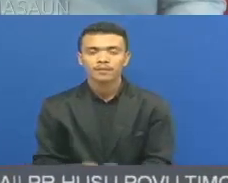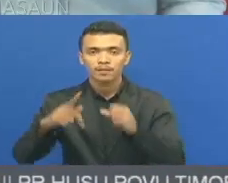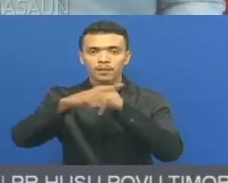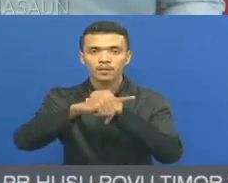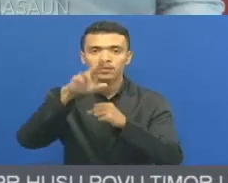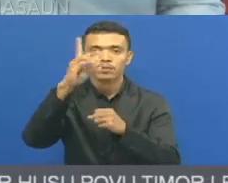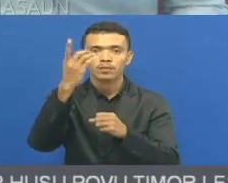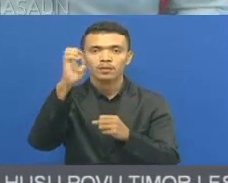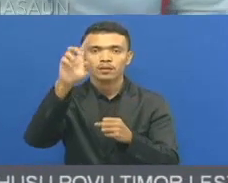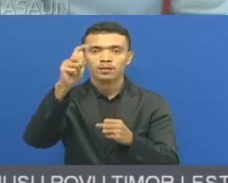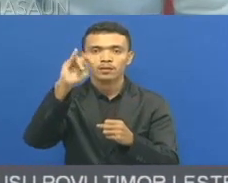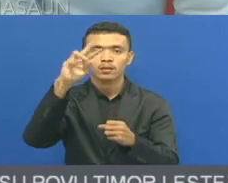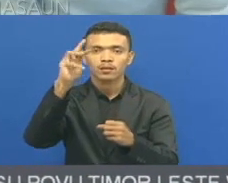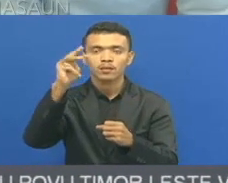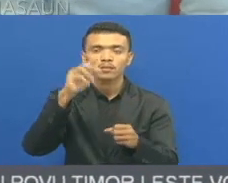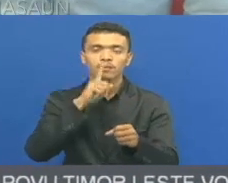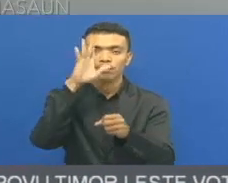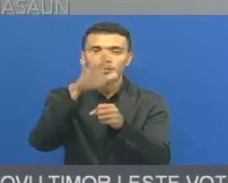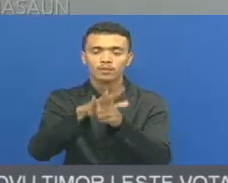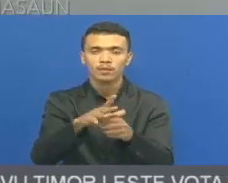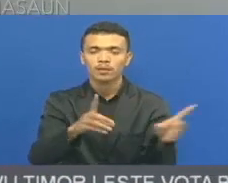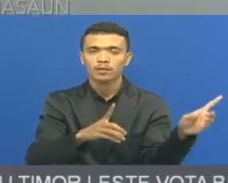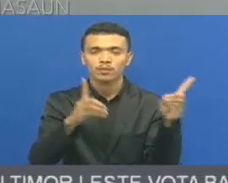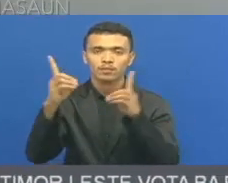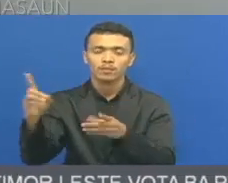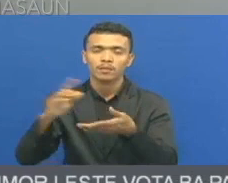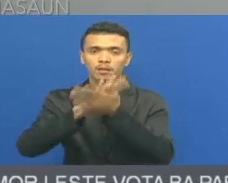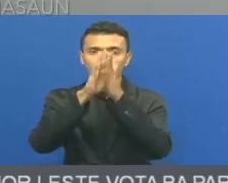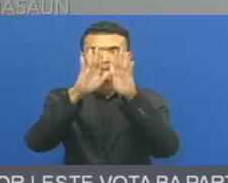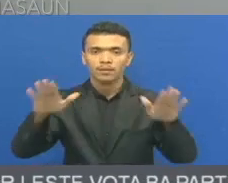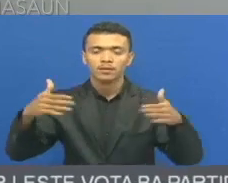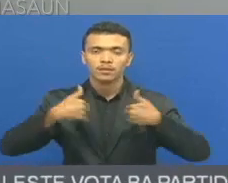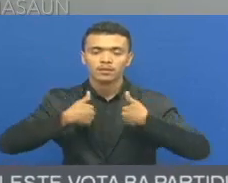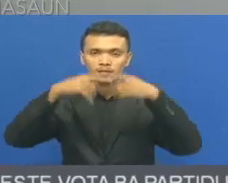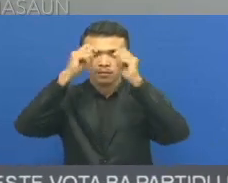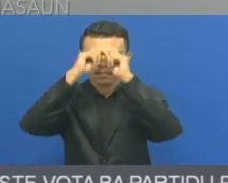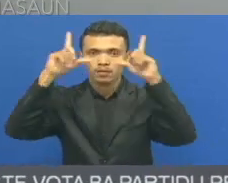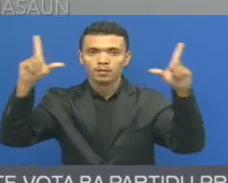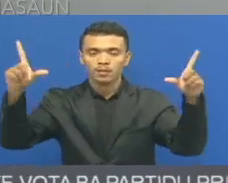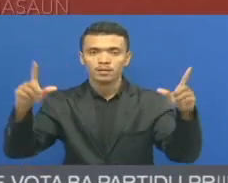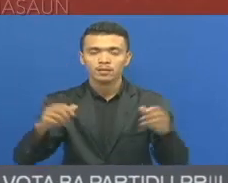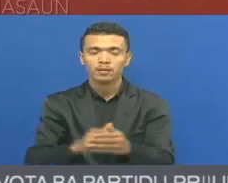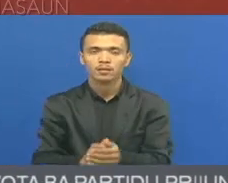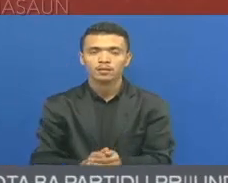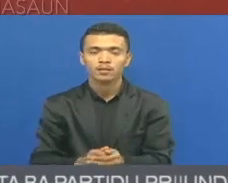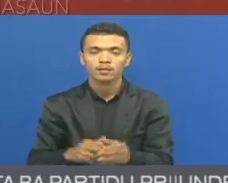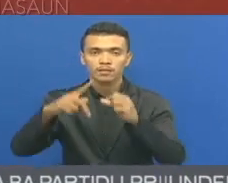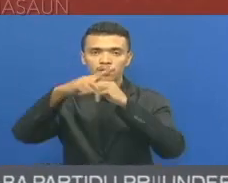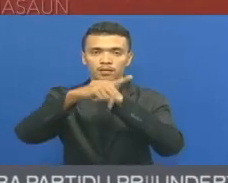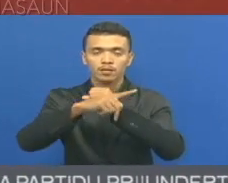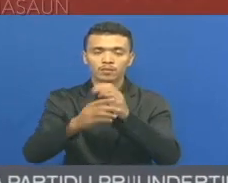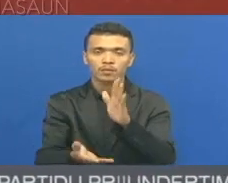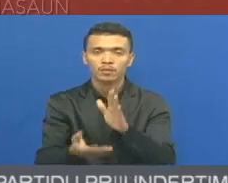Partidu Undir Tim promete hakara kriya unidade no pans iha Timor-Leste. Além de nem Undir Tim mo